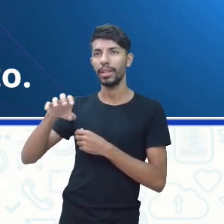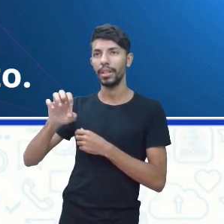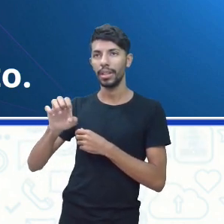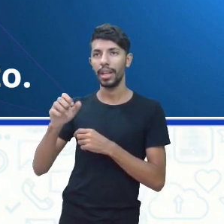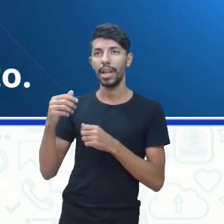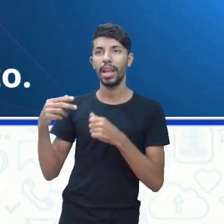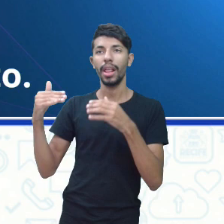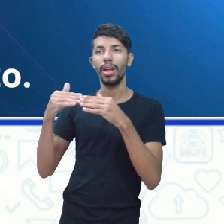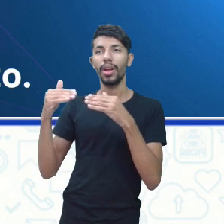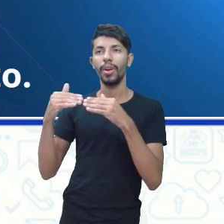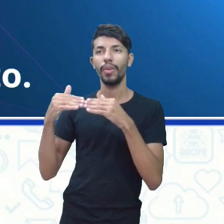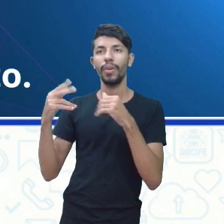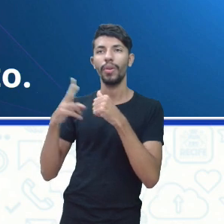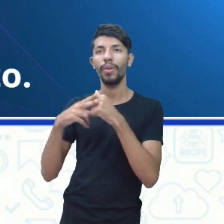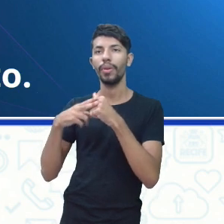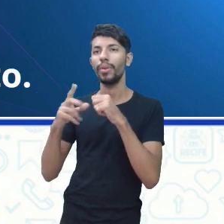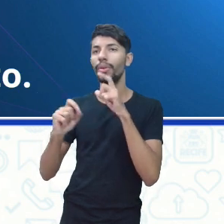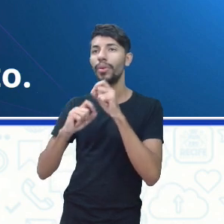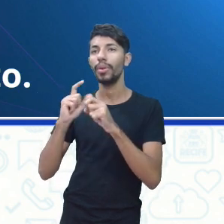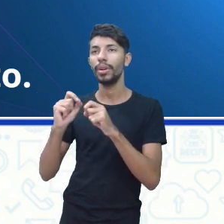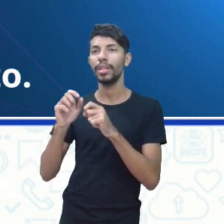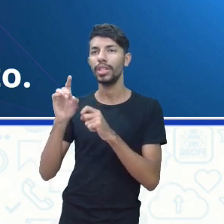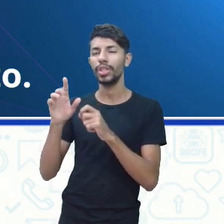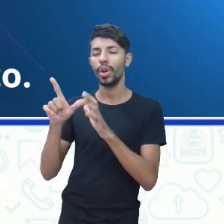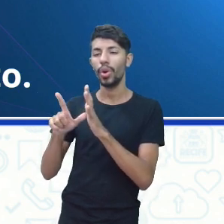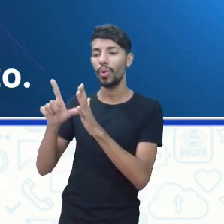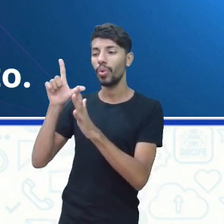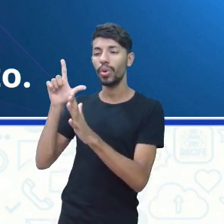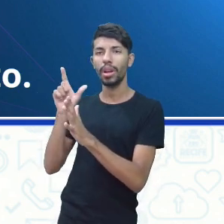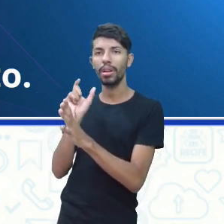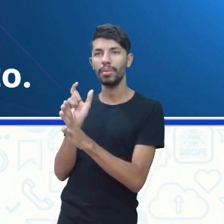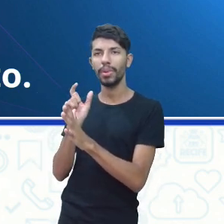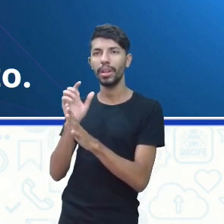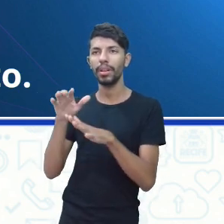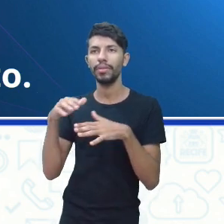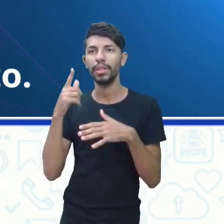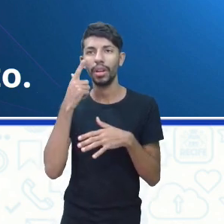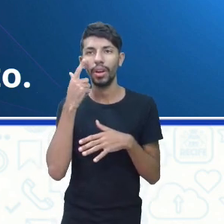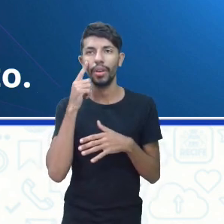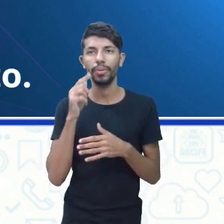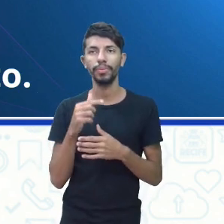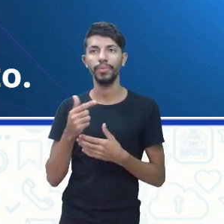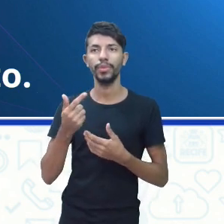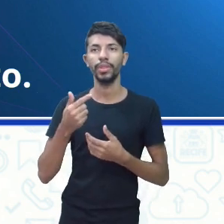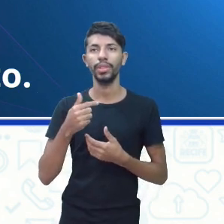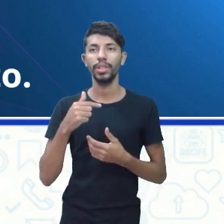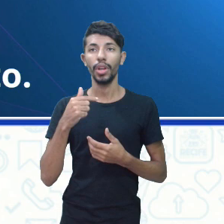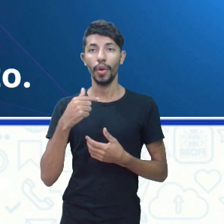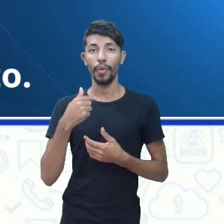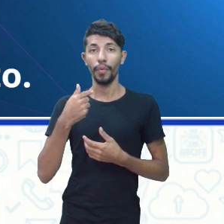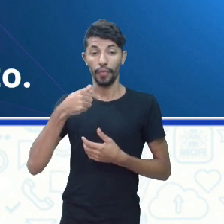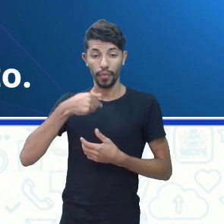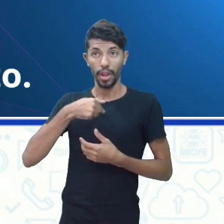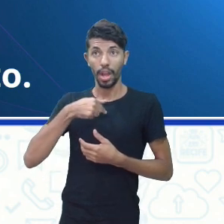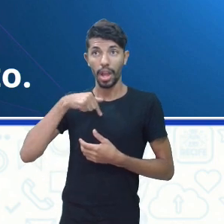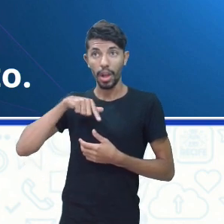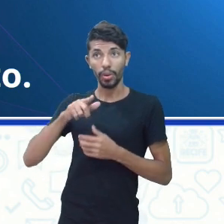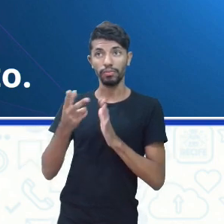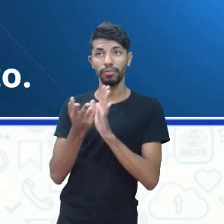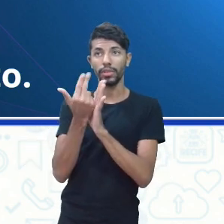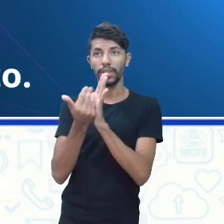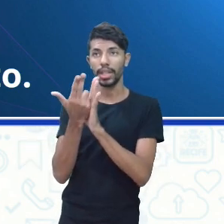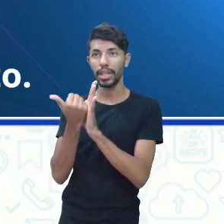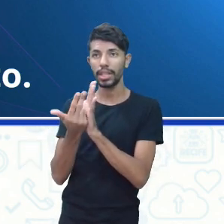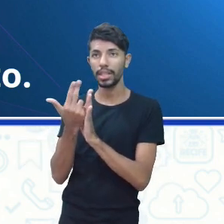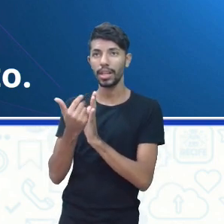desenhei isto. Foram eles que desenharam isto. Vocês percebem que ali fui eu, e aqui nós